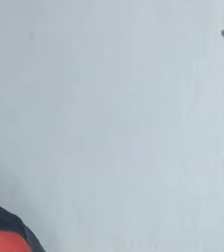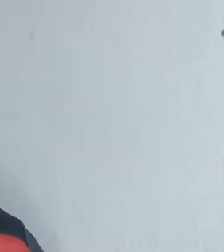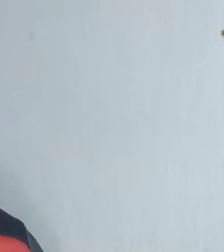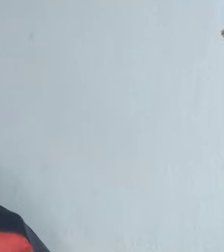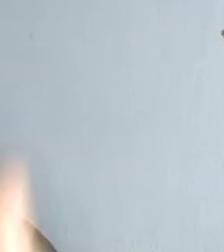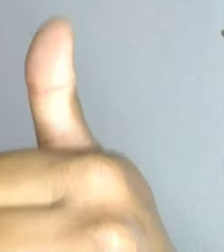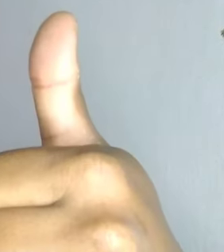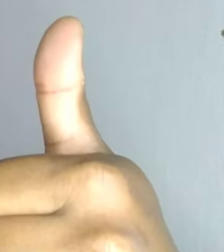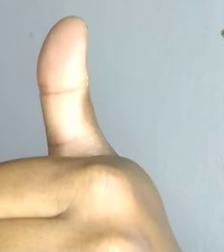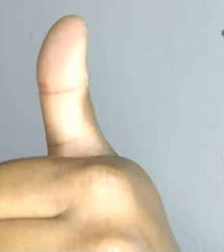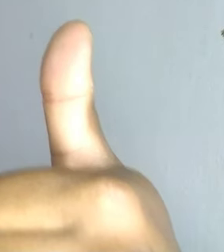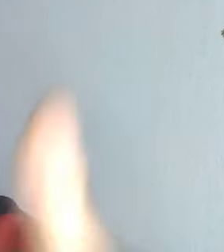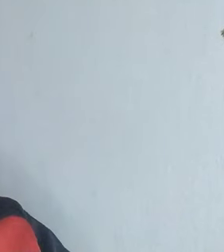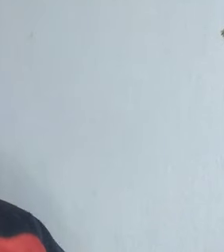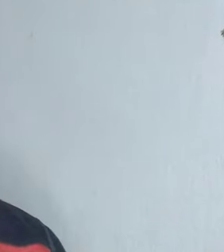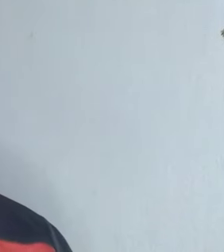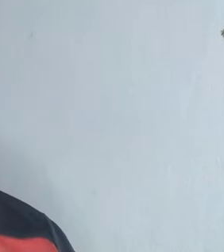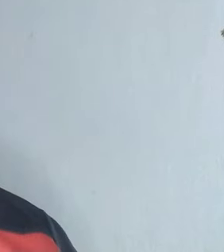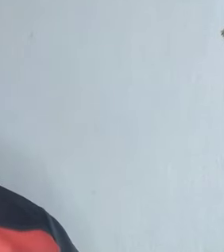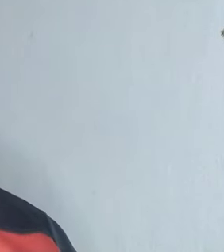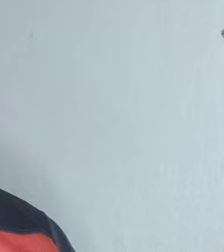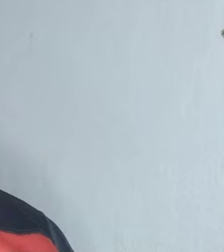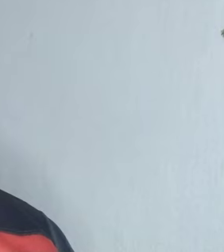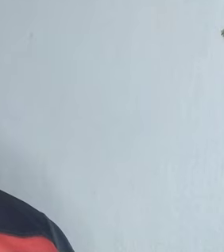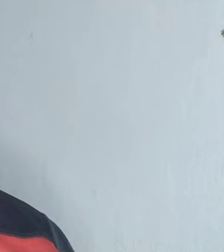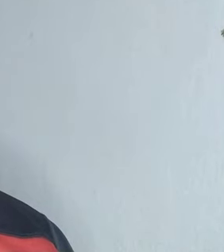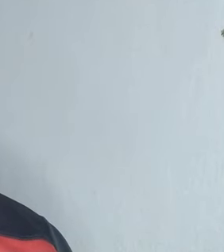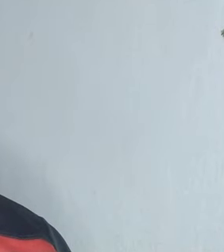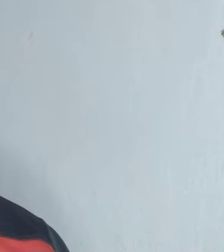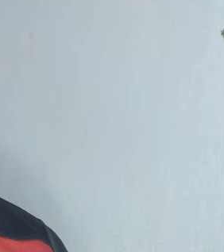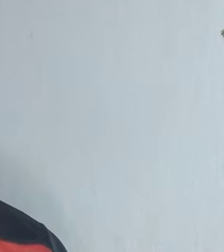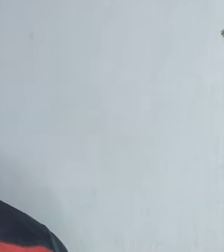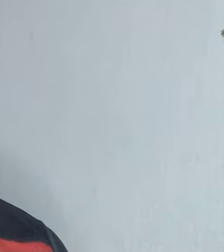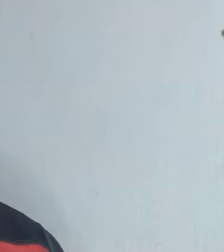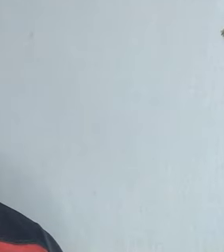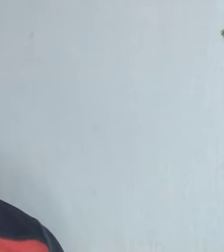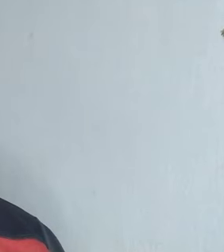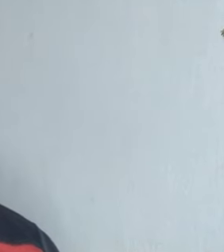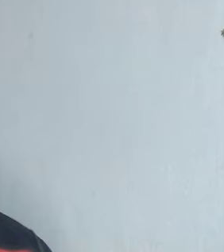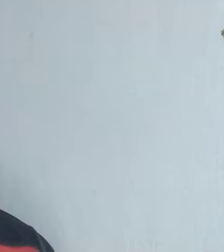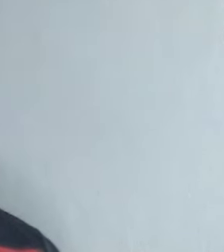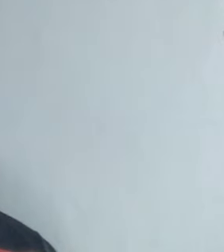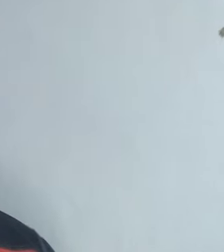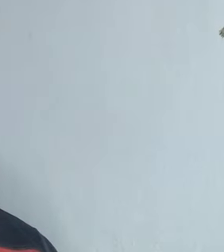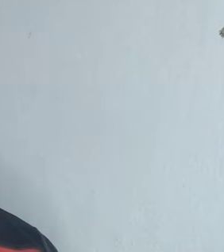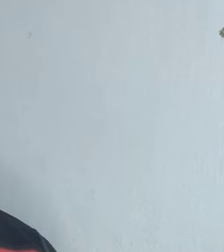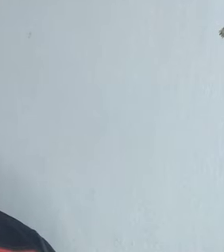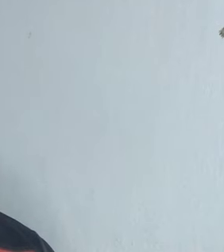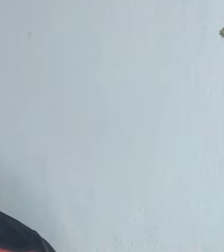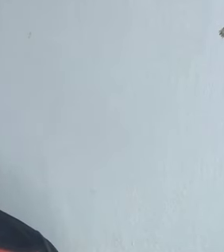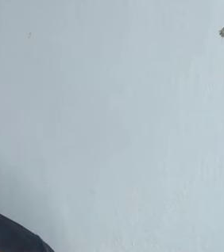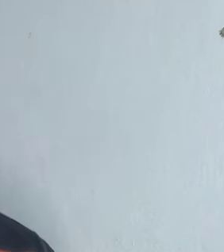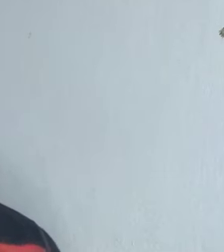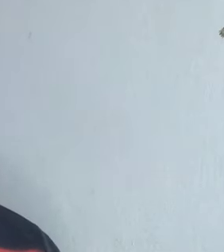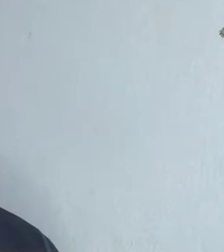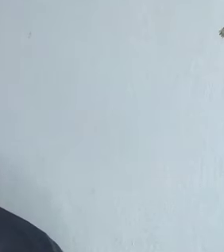aí beleza então valeu e se você gostou deixe seu like se inscreva no